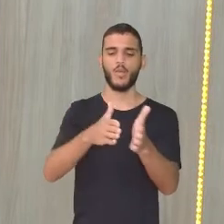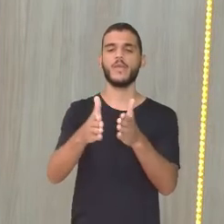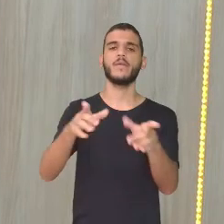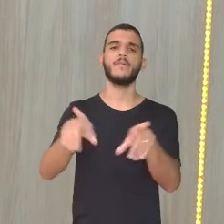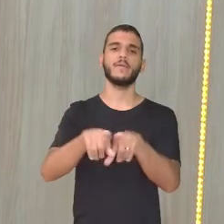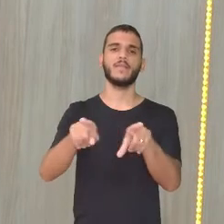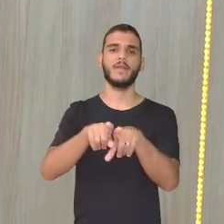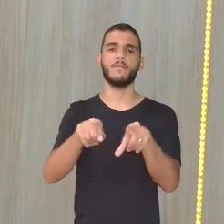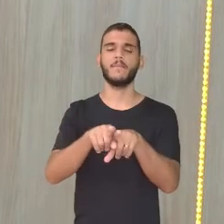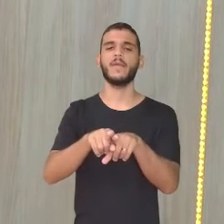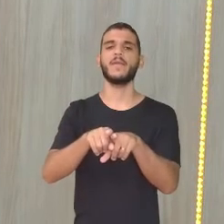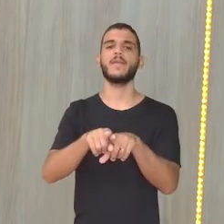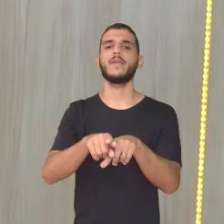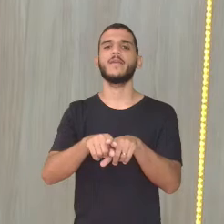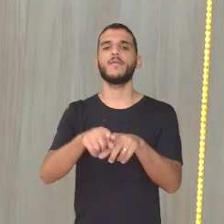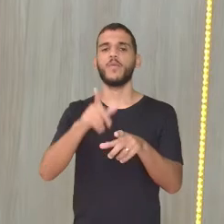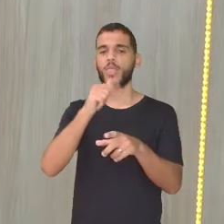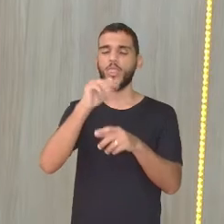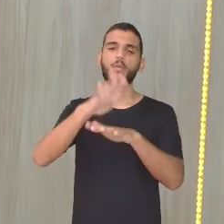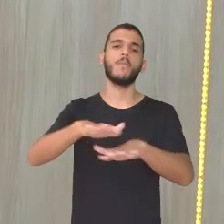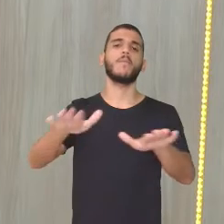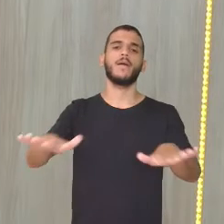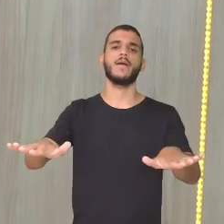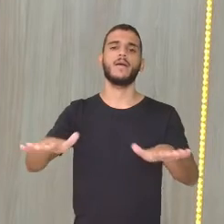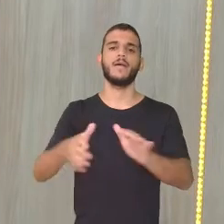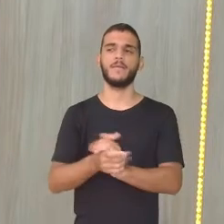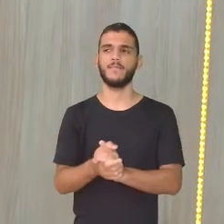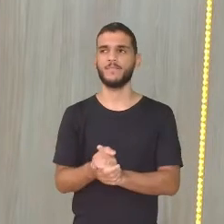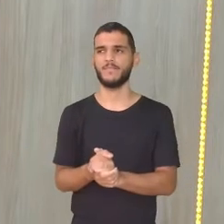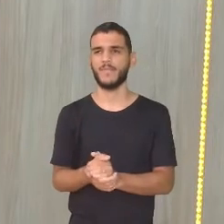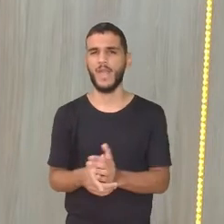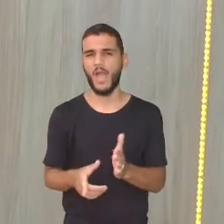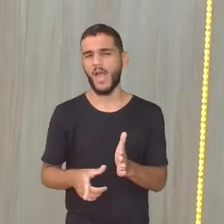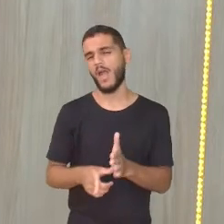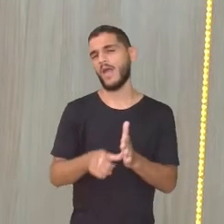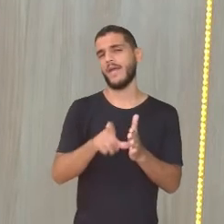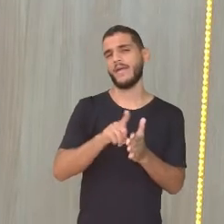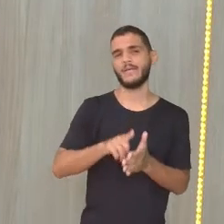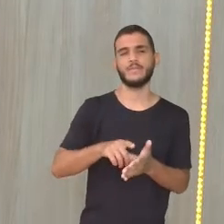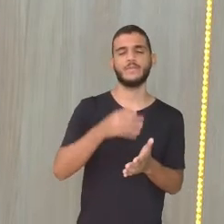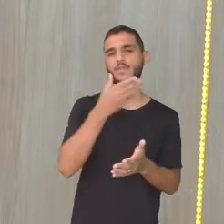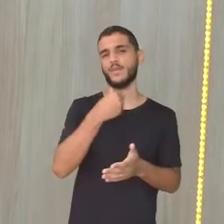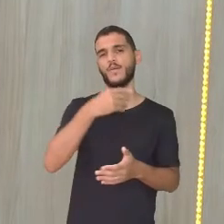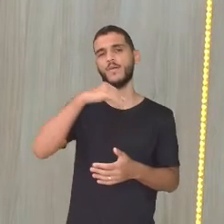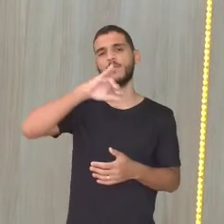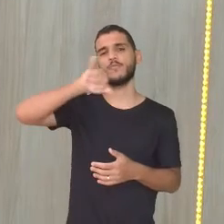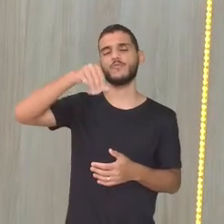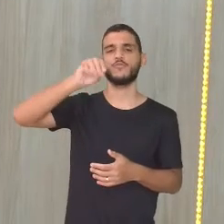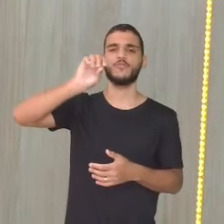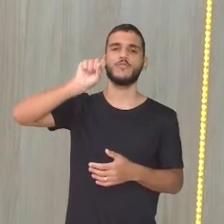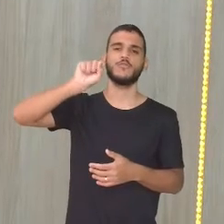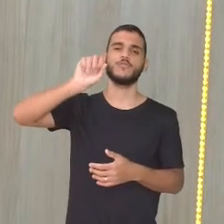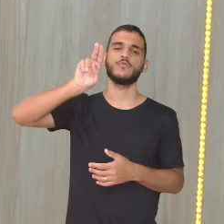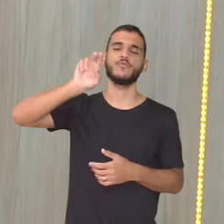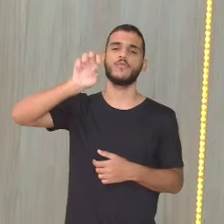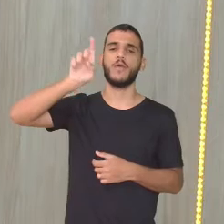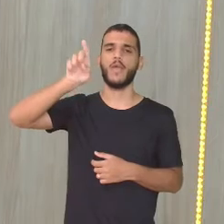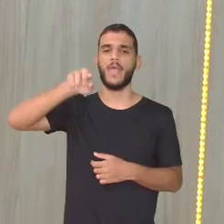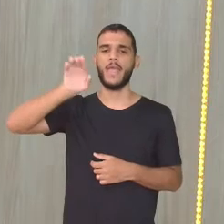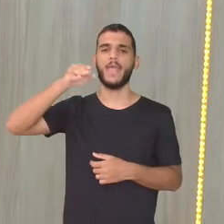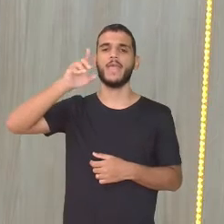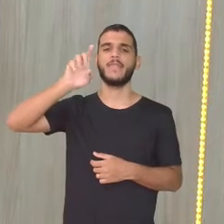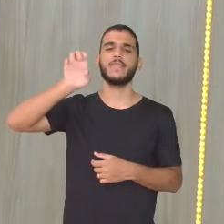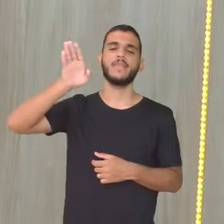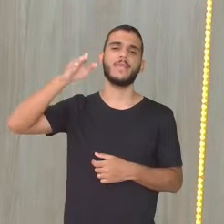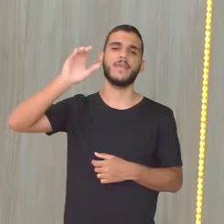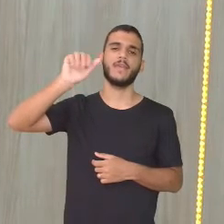fonte de alimentação. Percebe? Desde Josué de Castro a gente tem isso aí, né? Homens e Caranguejos, belo livro. Leiam Josué de